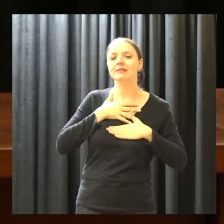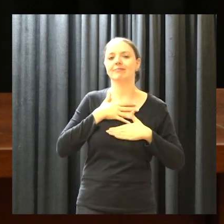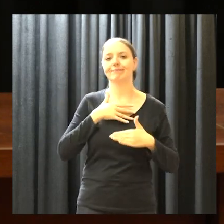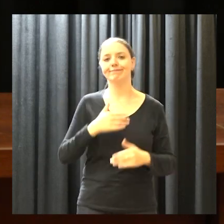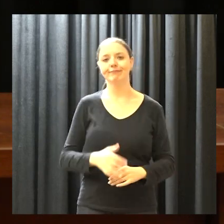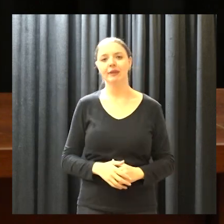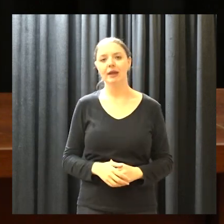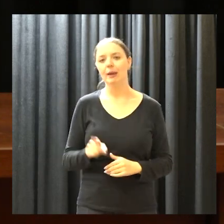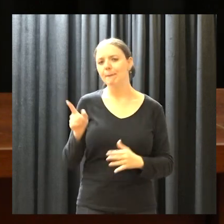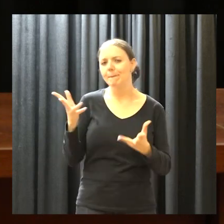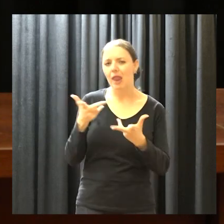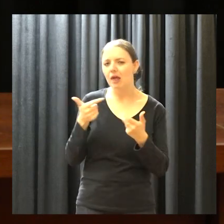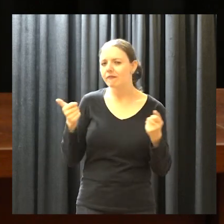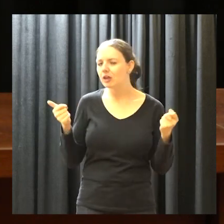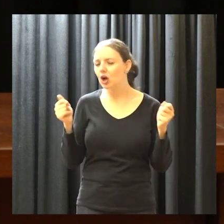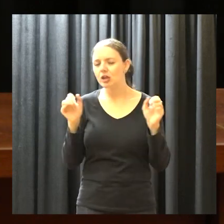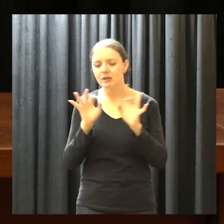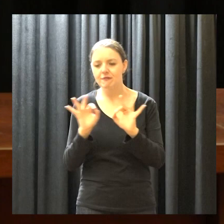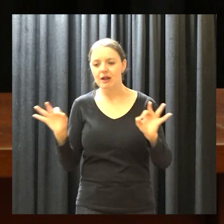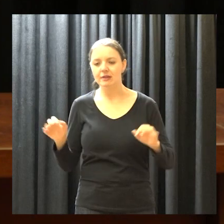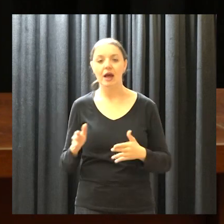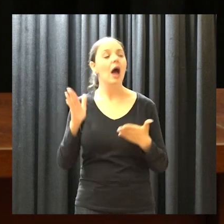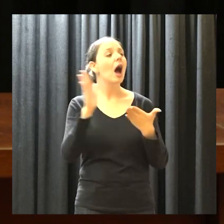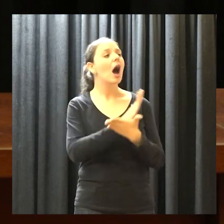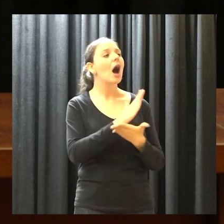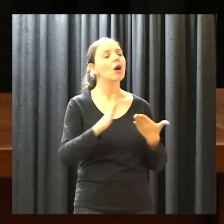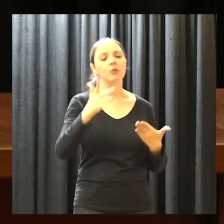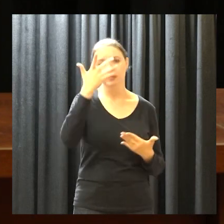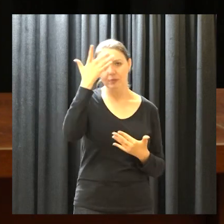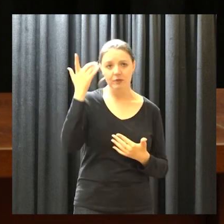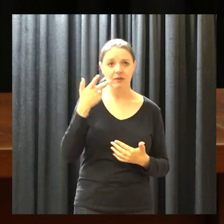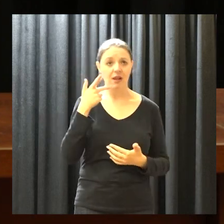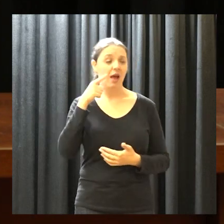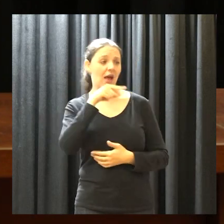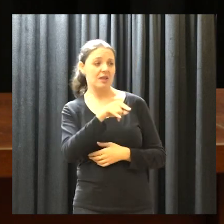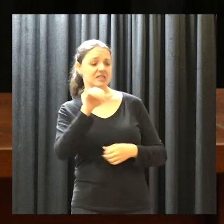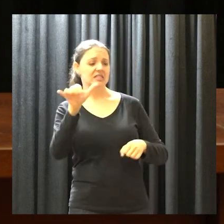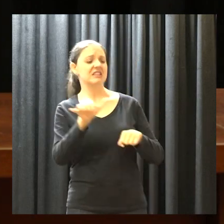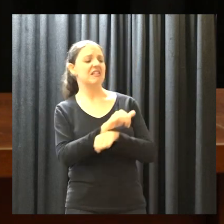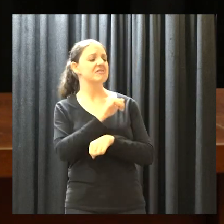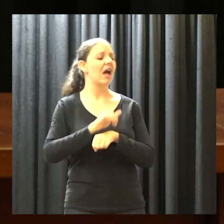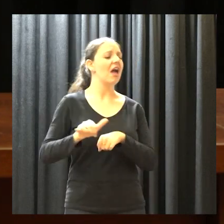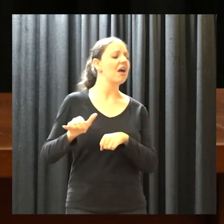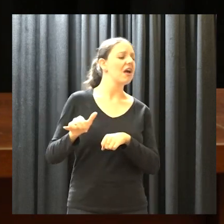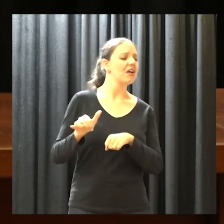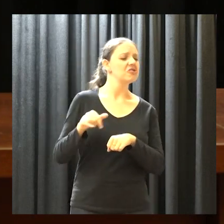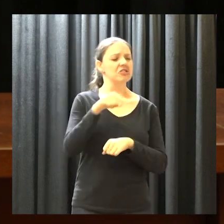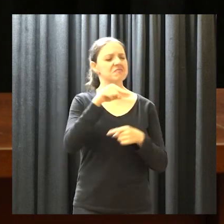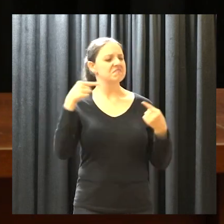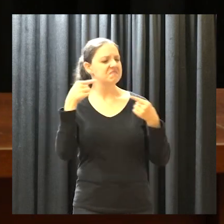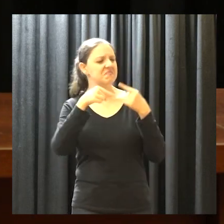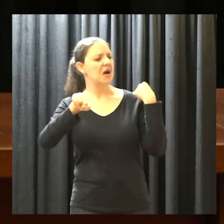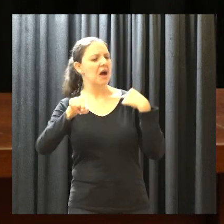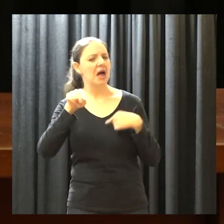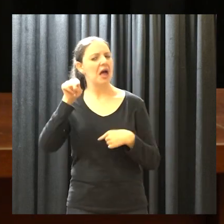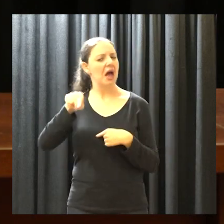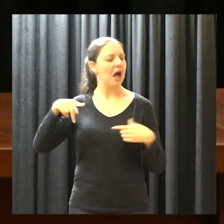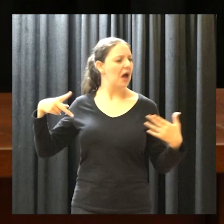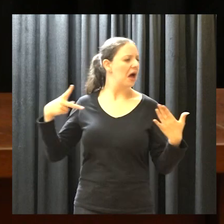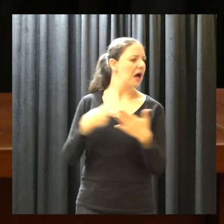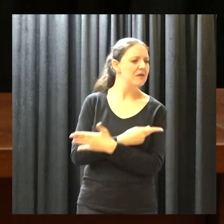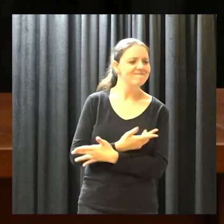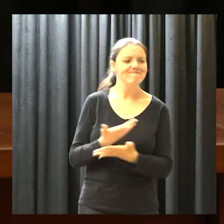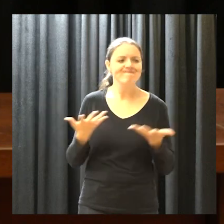Que algumas pessoas falam, sei lá, tal intervenção não é adequada para tal situação,